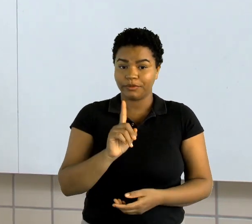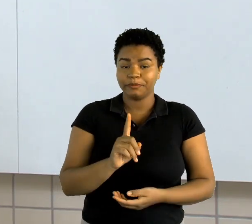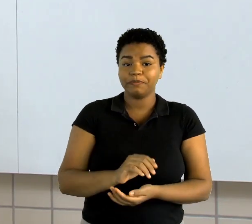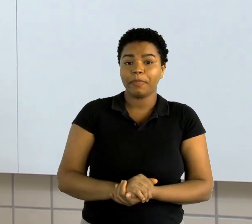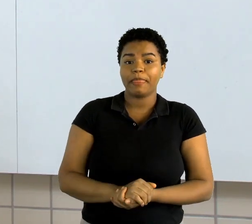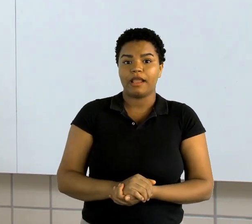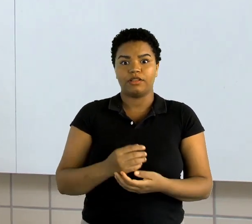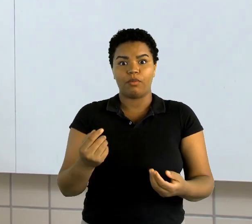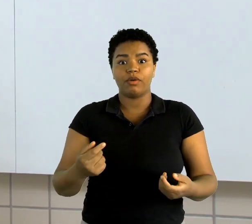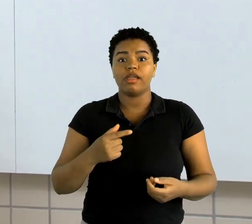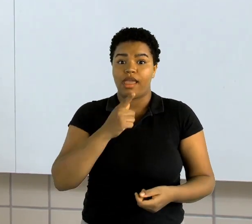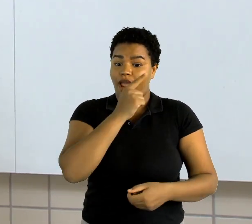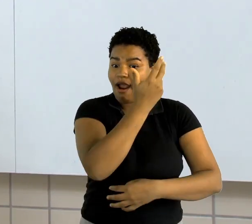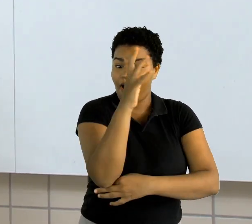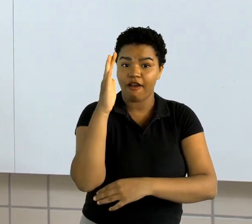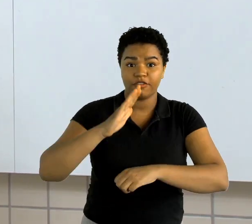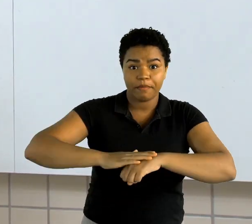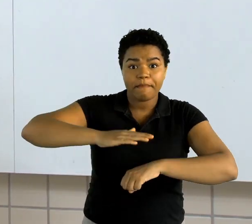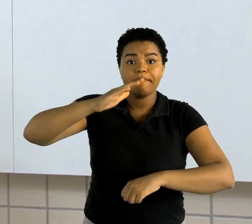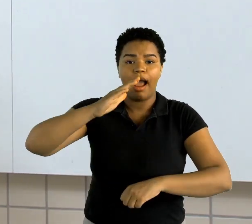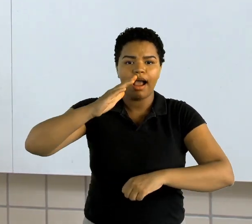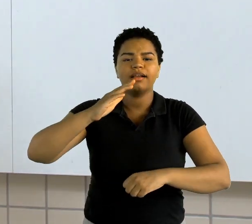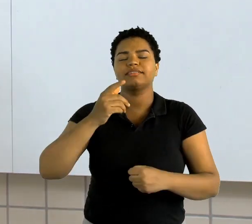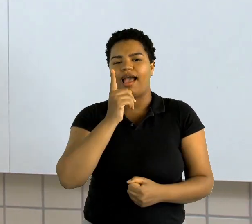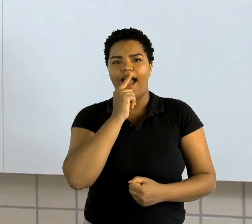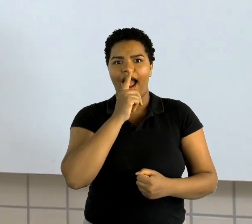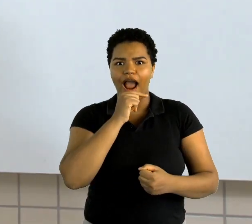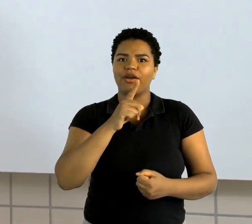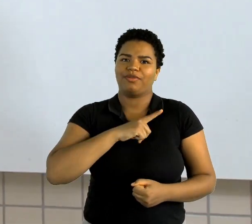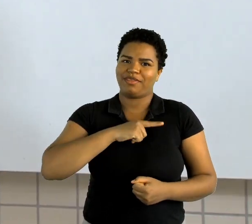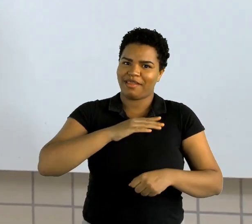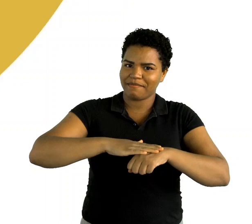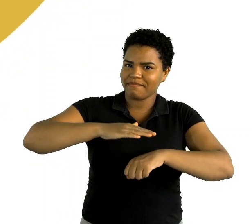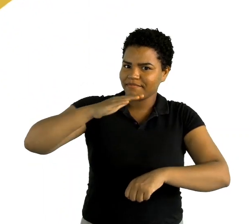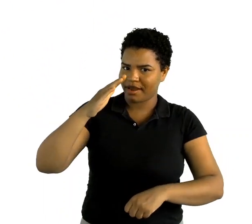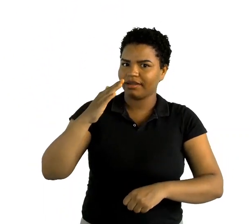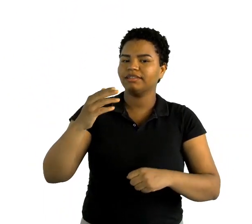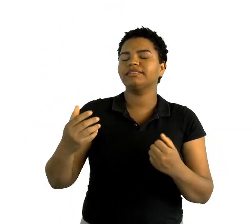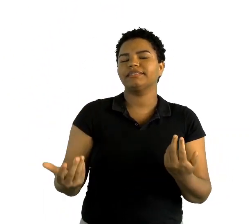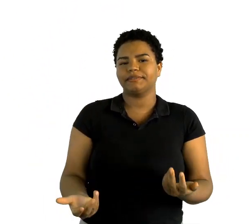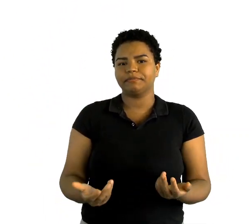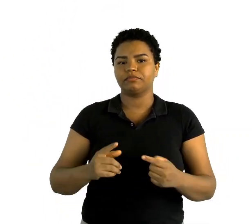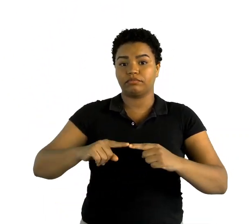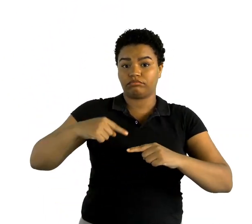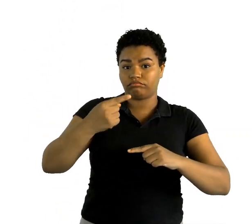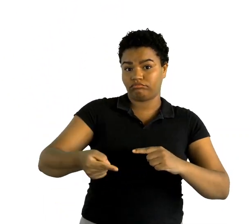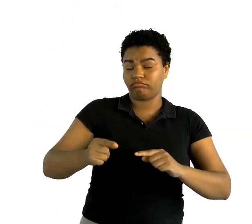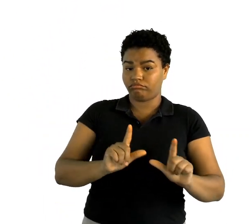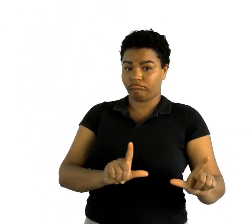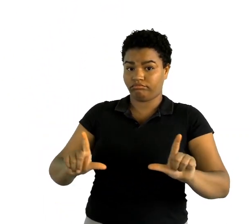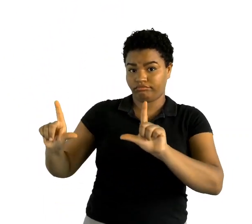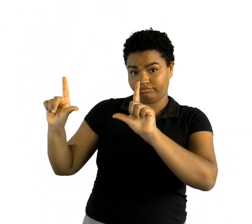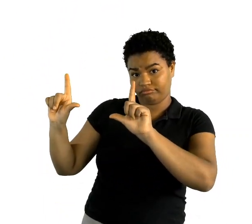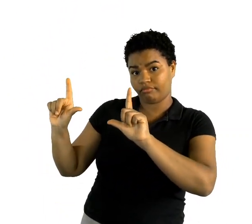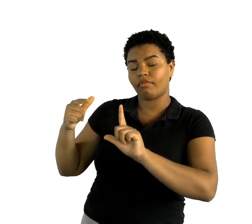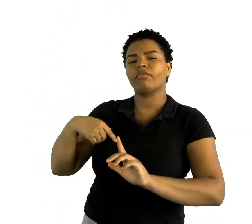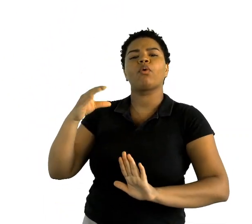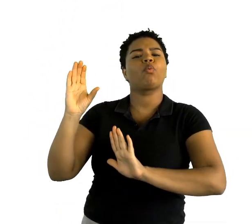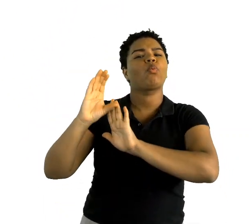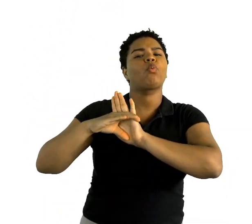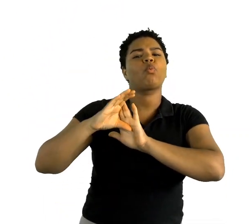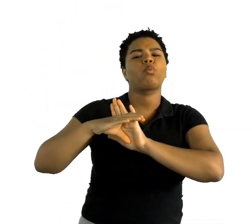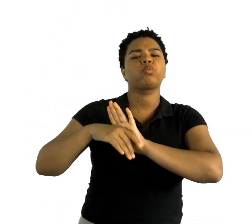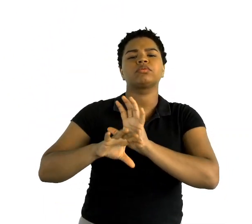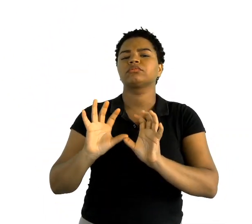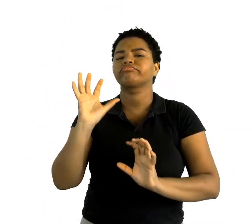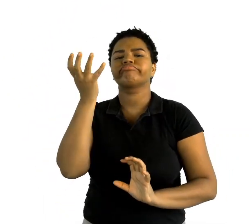vai transpirar. Ok? Vamos passar para o próximo slide? Fala sobre o conceito de clima, que é o objeto